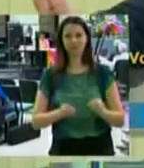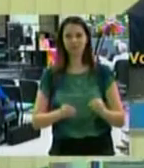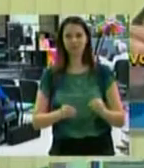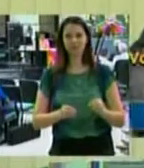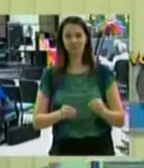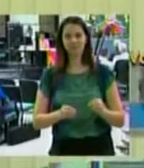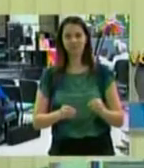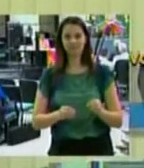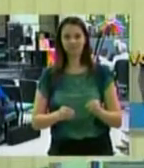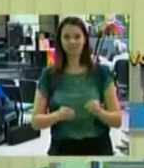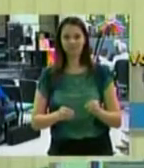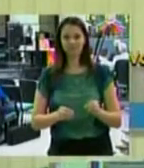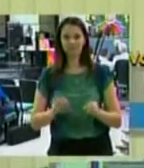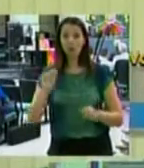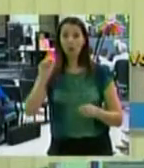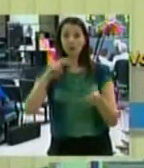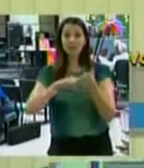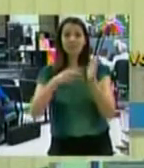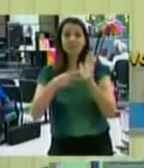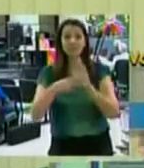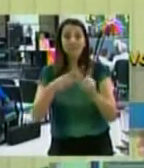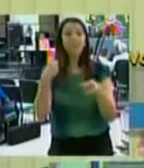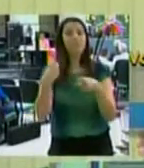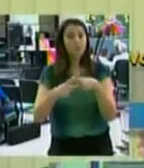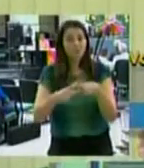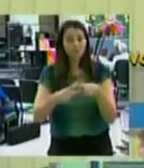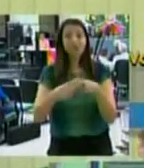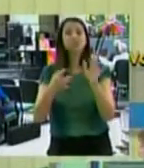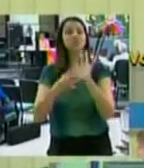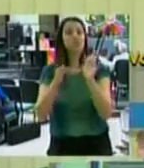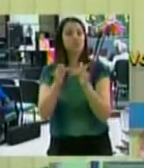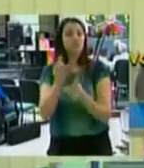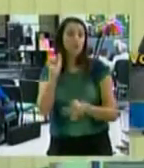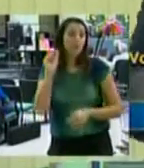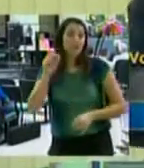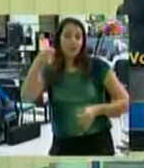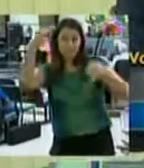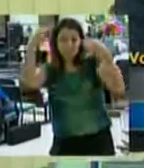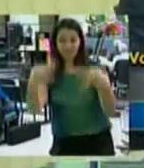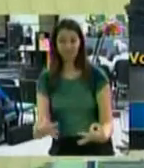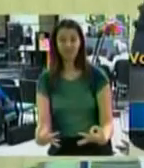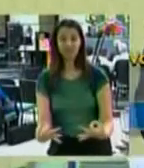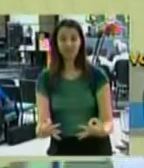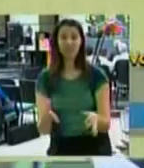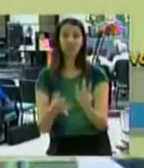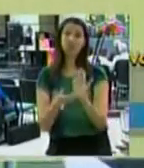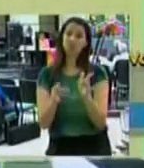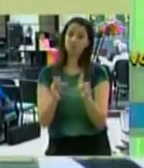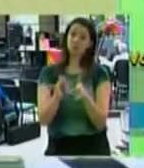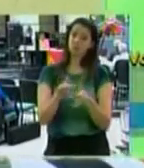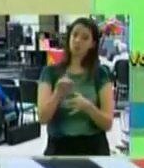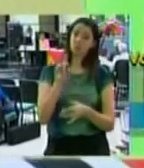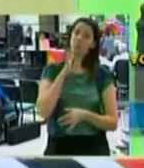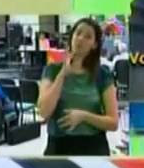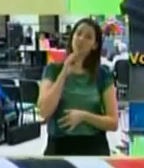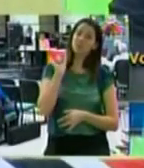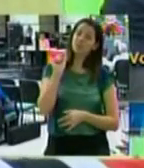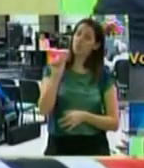de dois gumes, porque ele conhece aquilo que é feito e aquilo que deixa de ser feito.